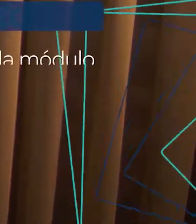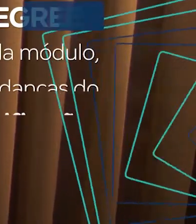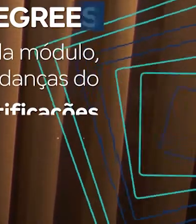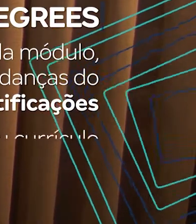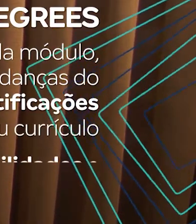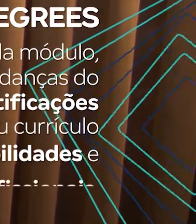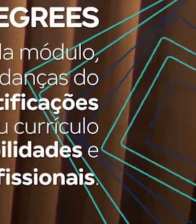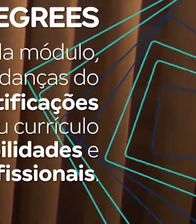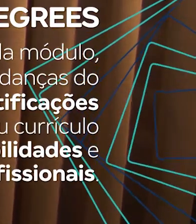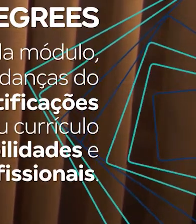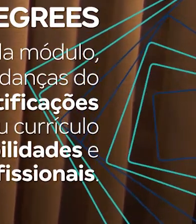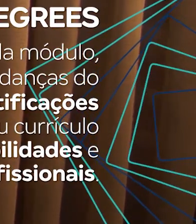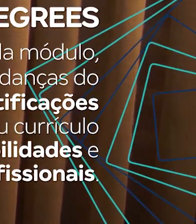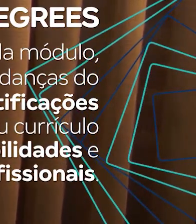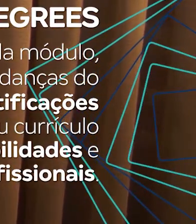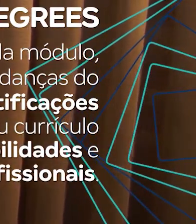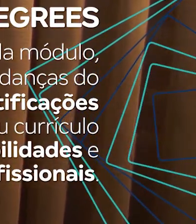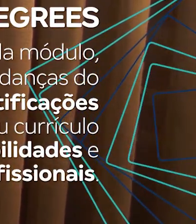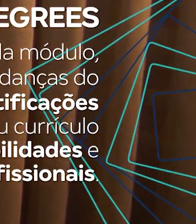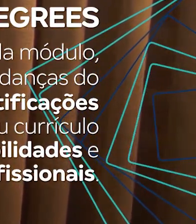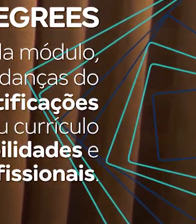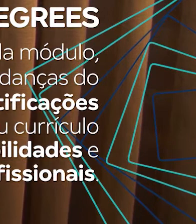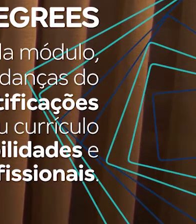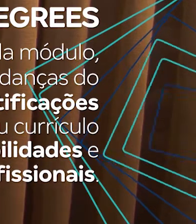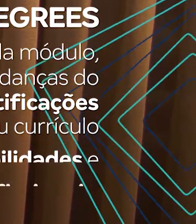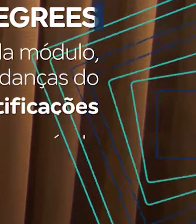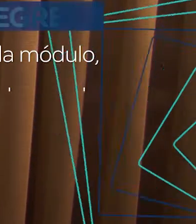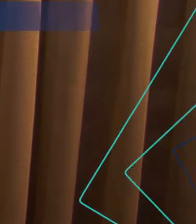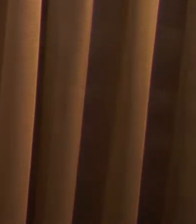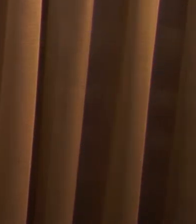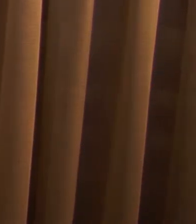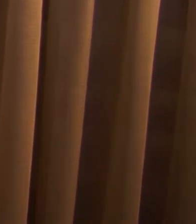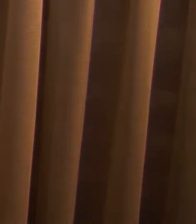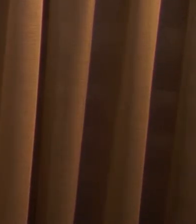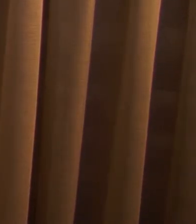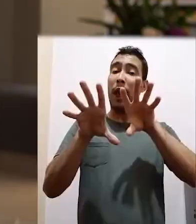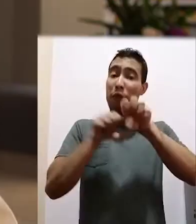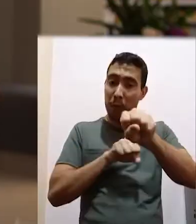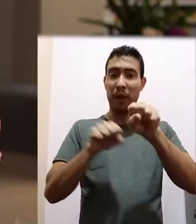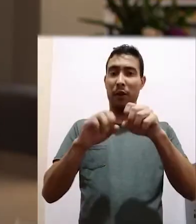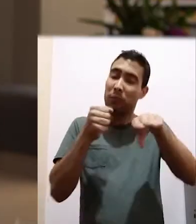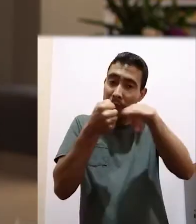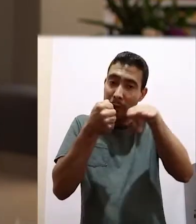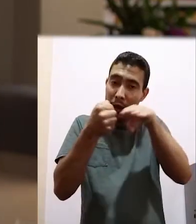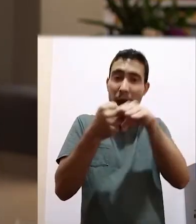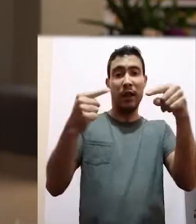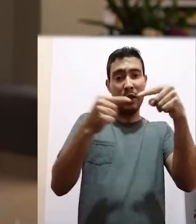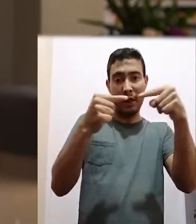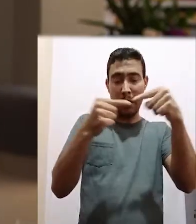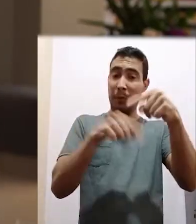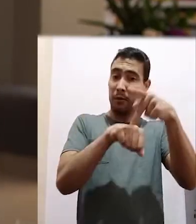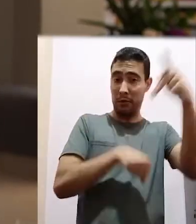Nano Degrees são os cursos, as certificações intermediárias que compõem a Lato Sensu. Na prática, o que vocês vão